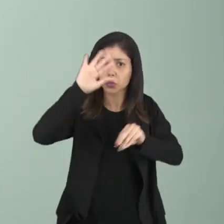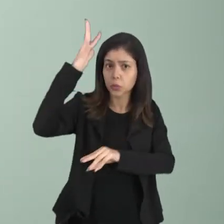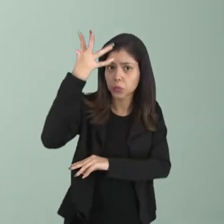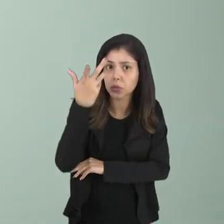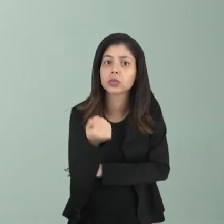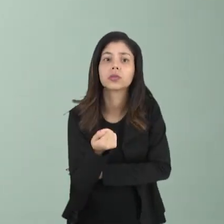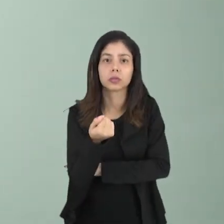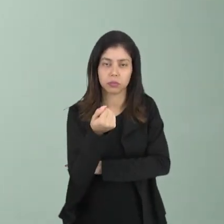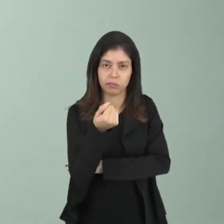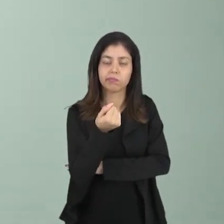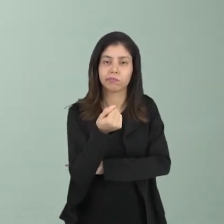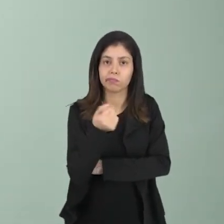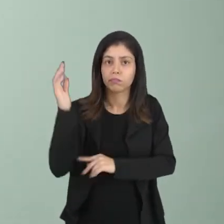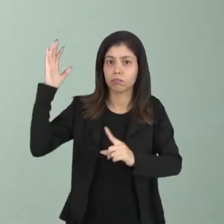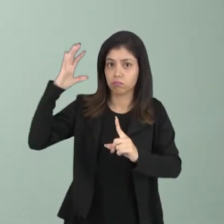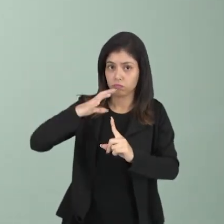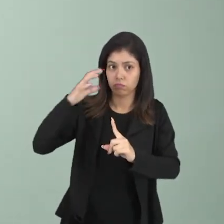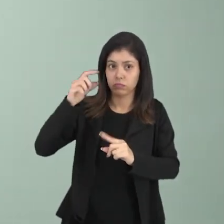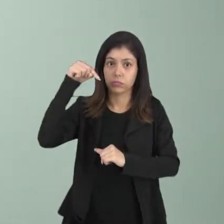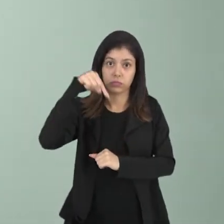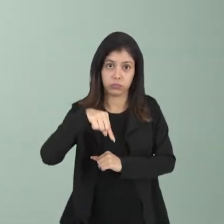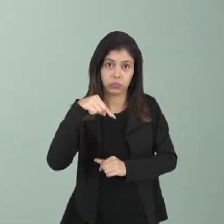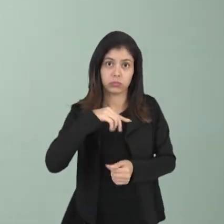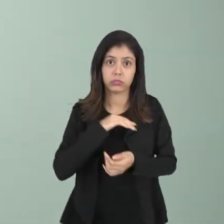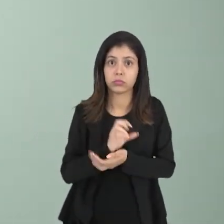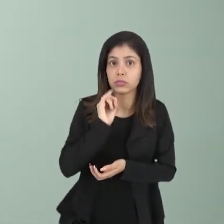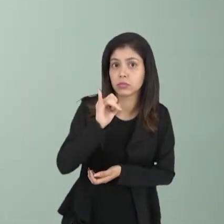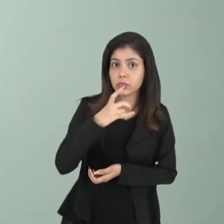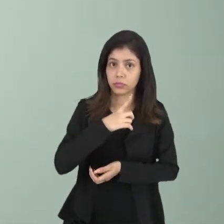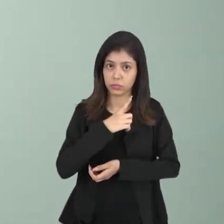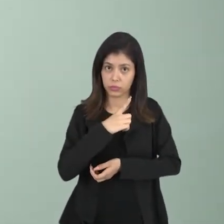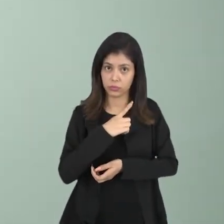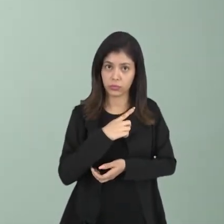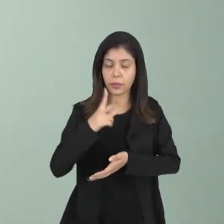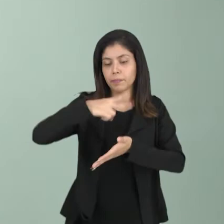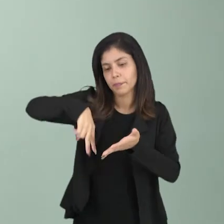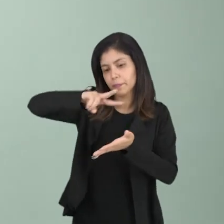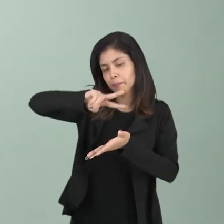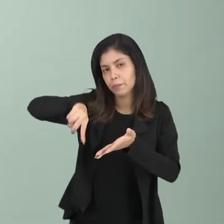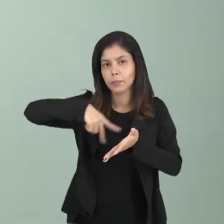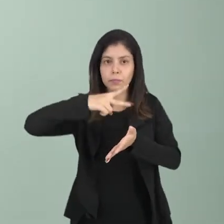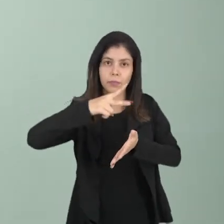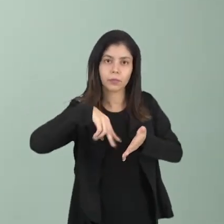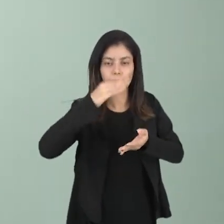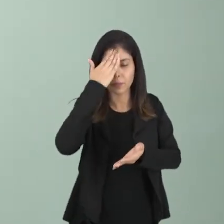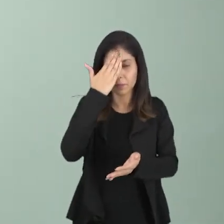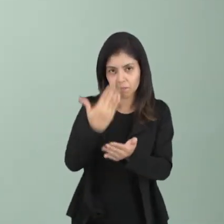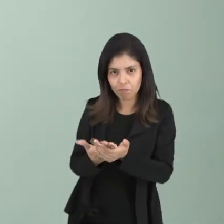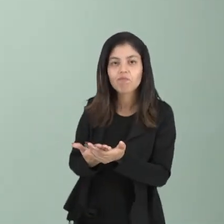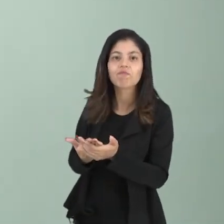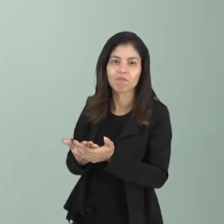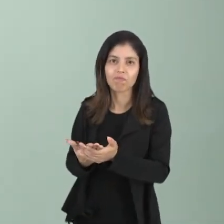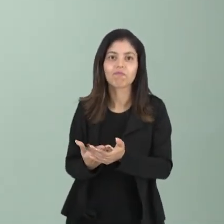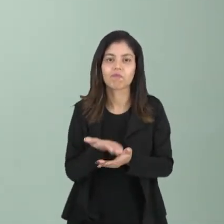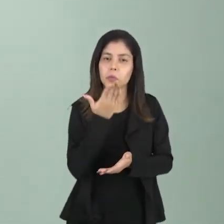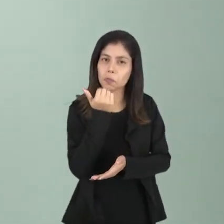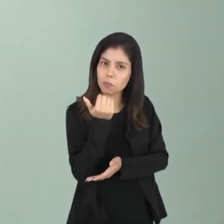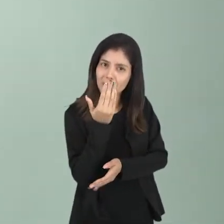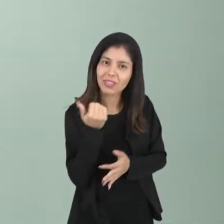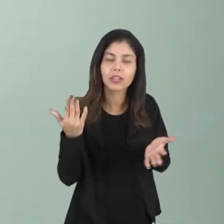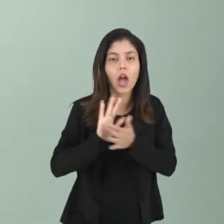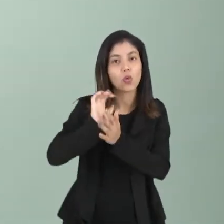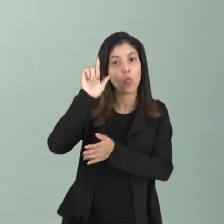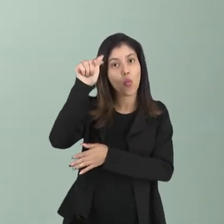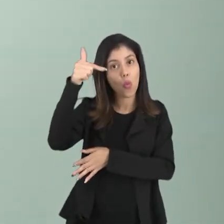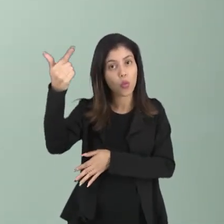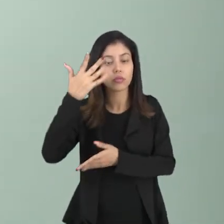para cá. Influência esta que se dá através da dança, através da crença, através da culinária e